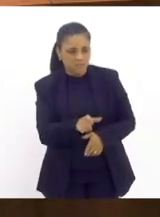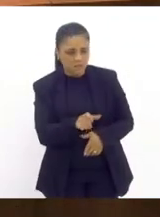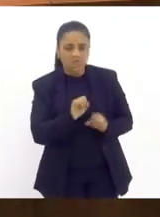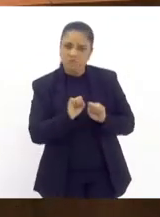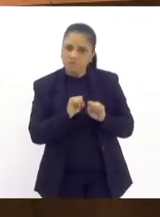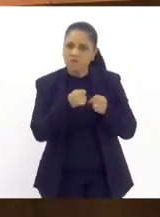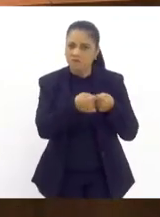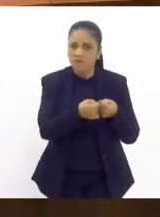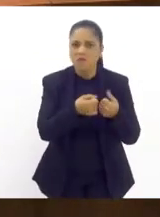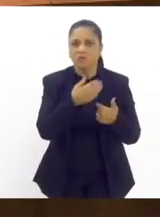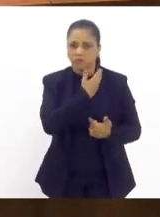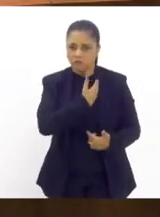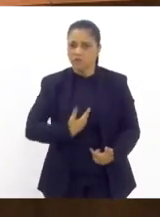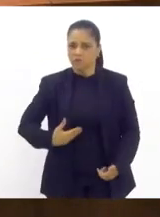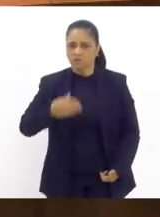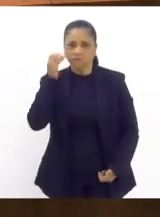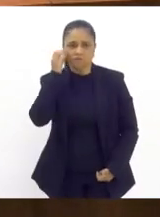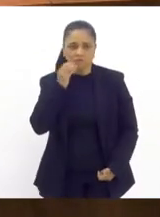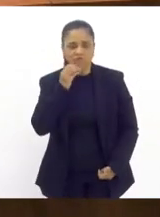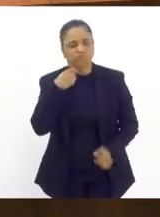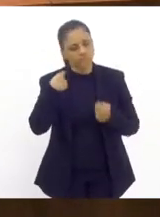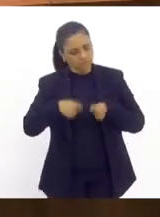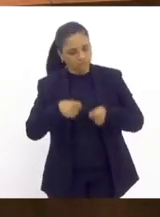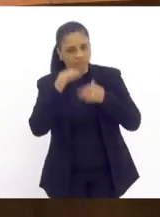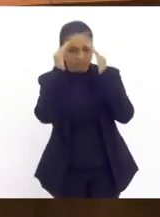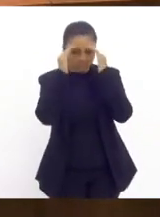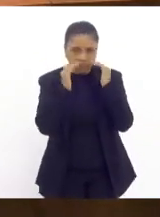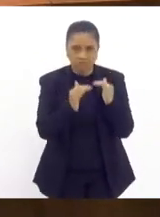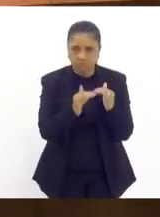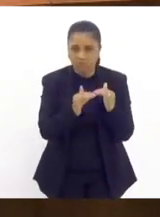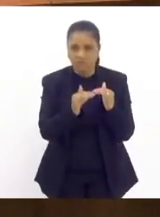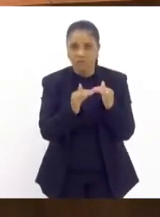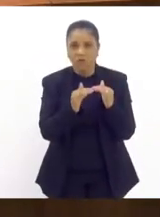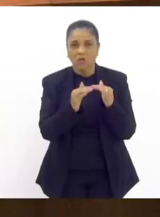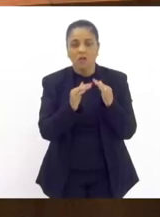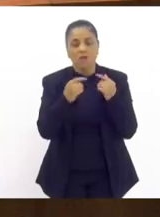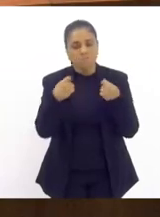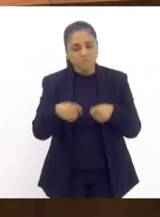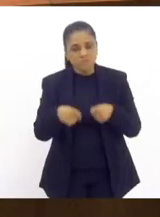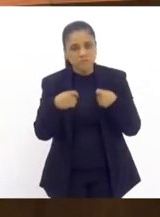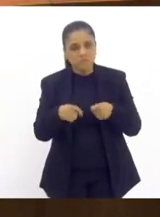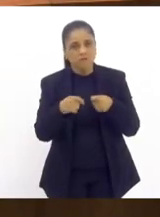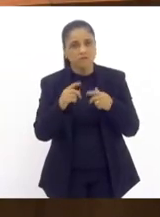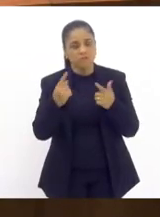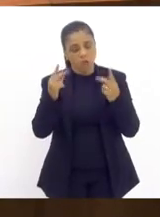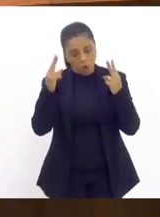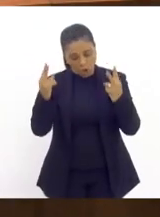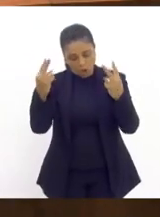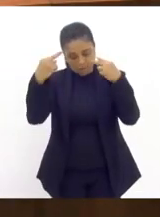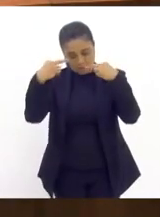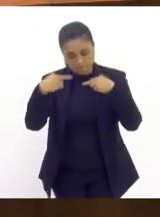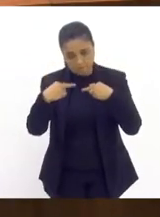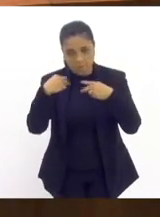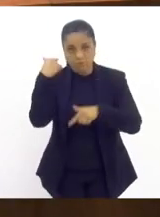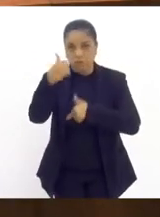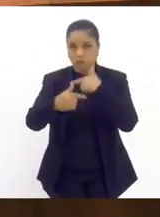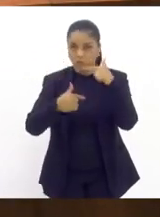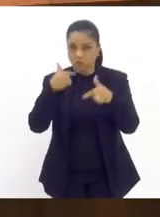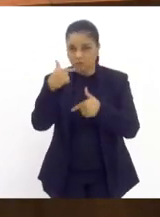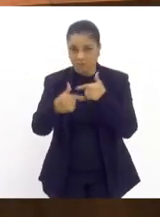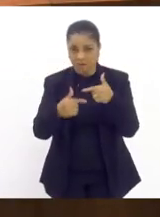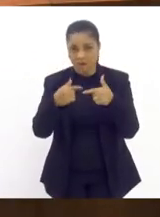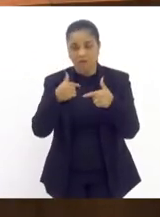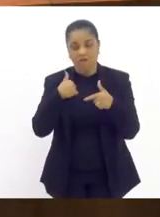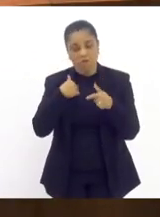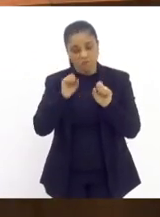que merece o respeito é necessário que a gente Olhe para o próprio umbigo porque a operação eu que defendo